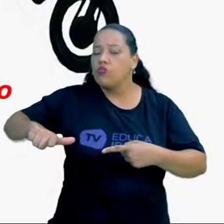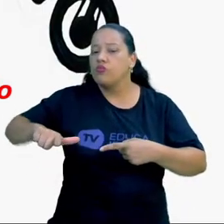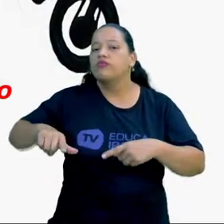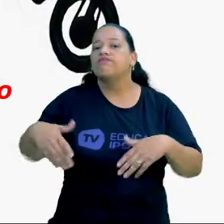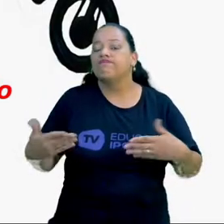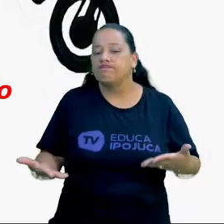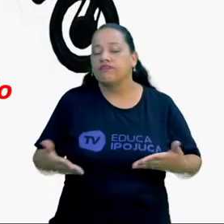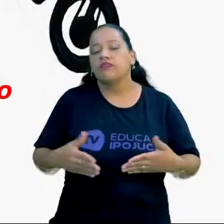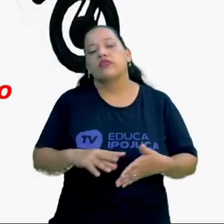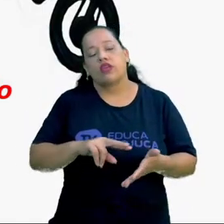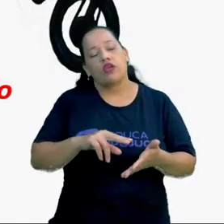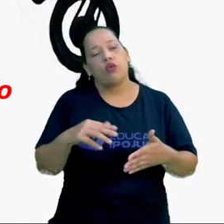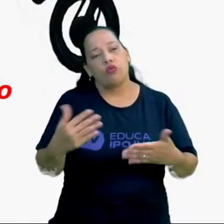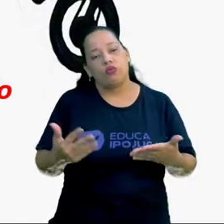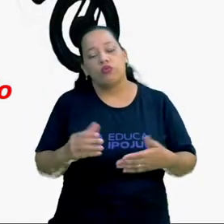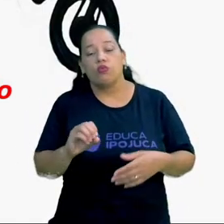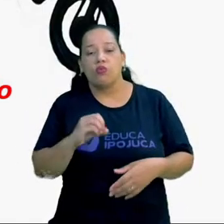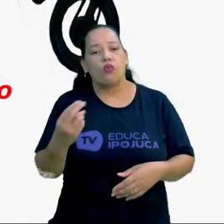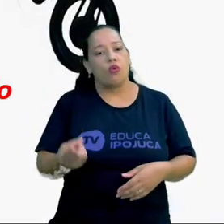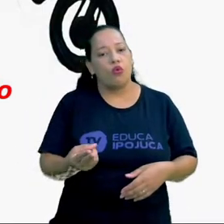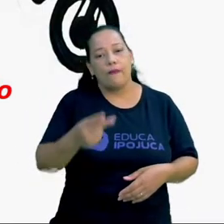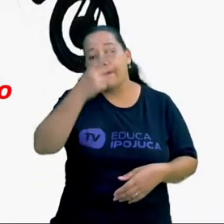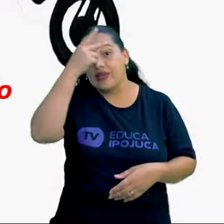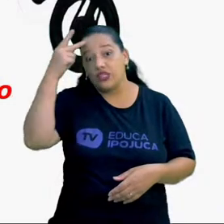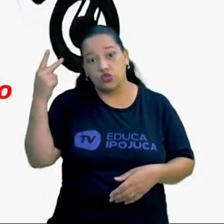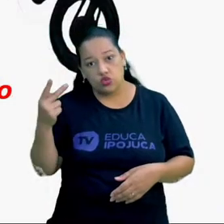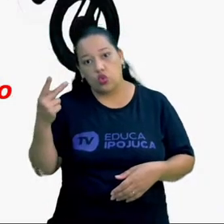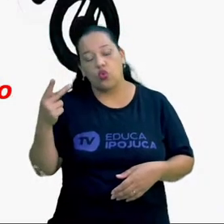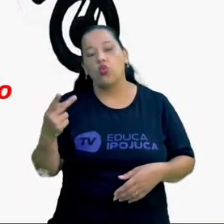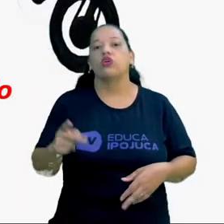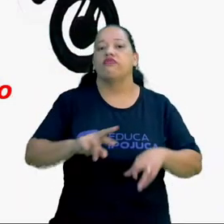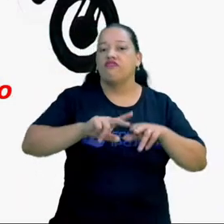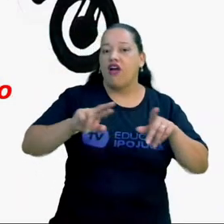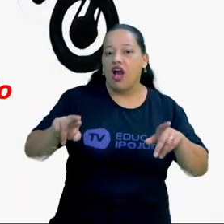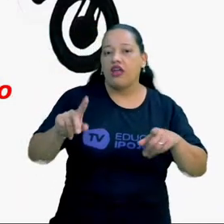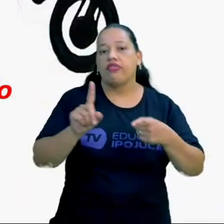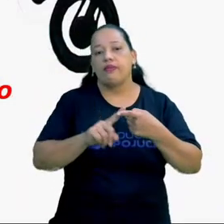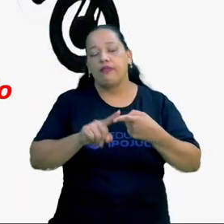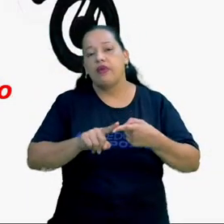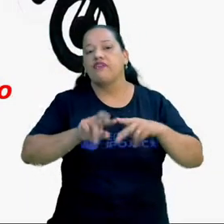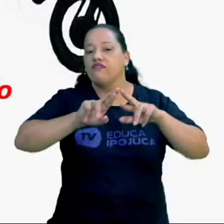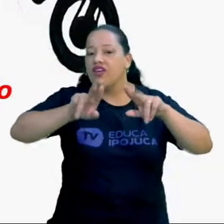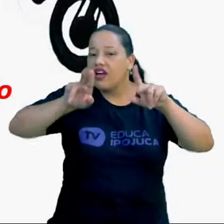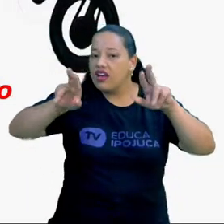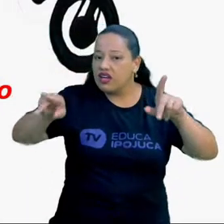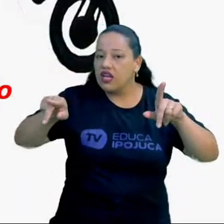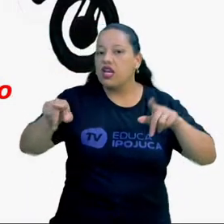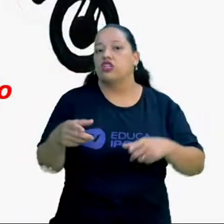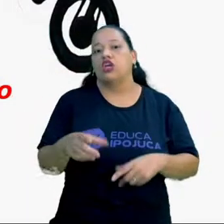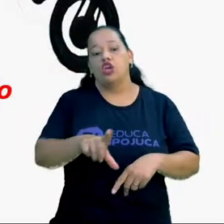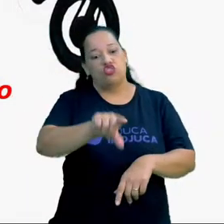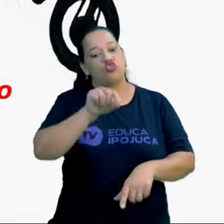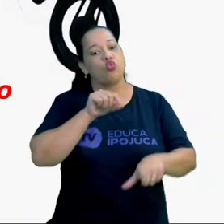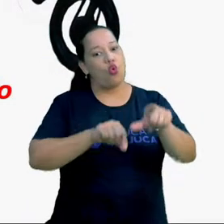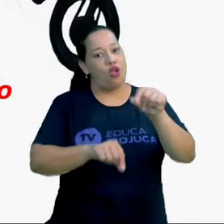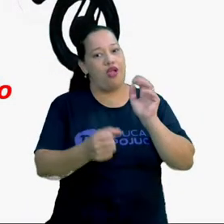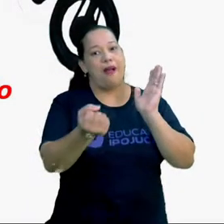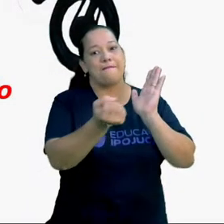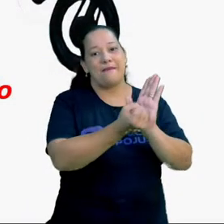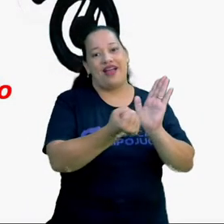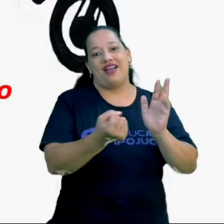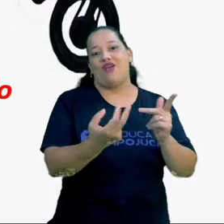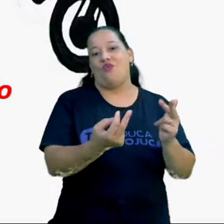seja, várias pessoas ou pessoas diferentes escolheram a mesma marca de moto,